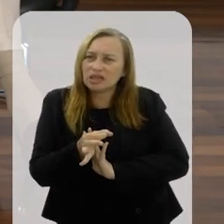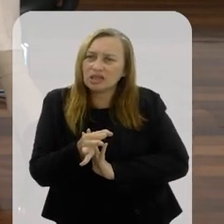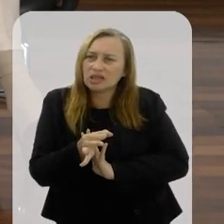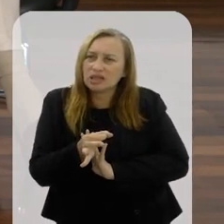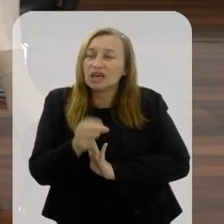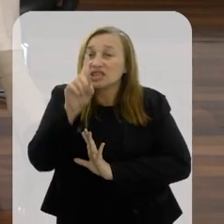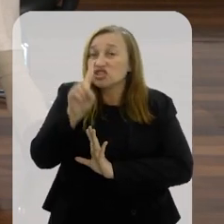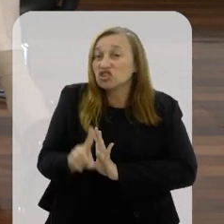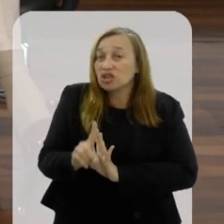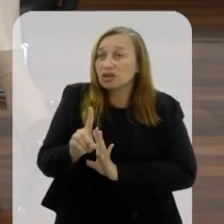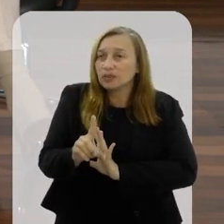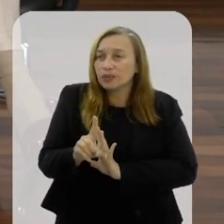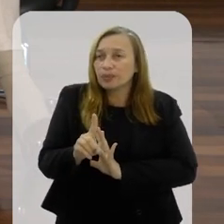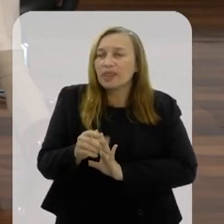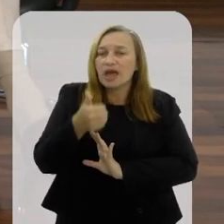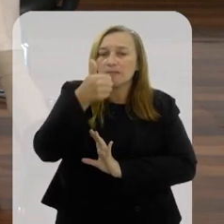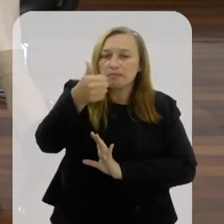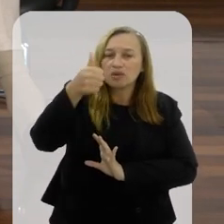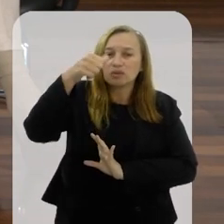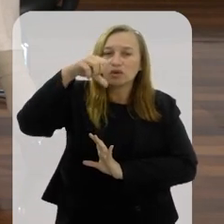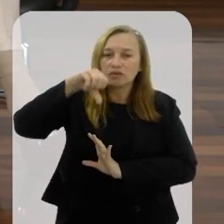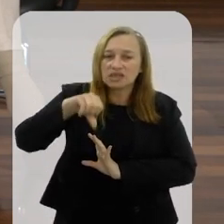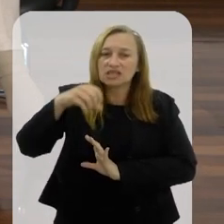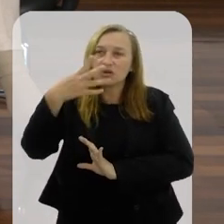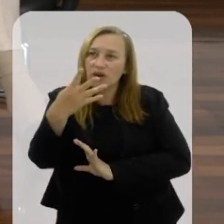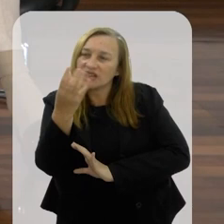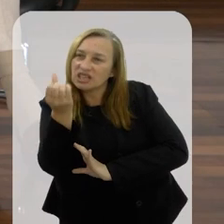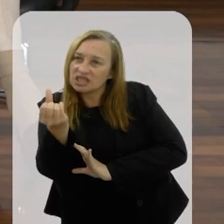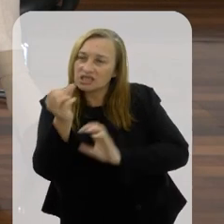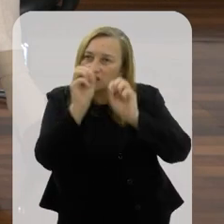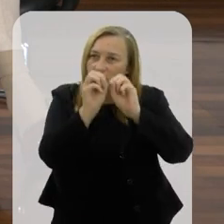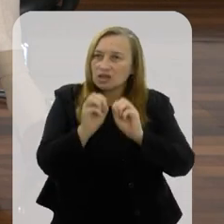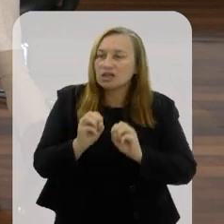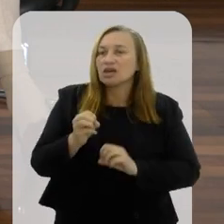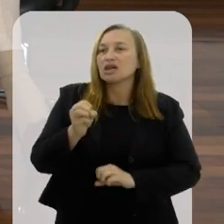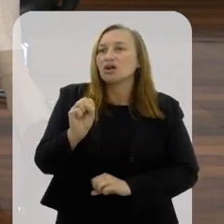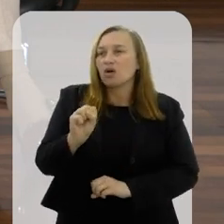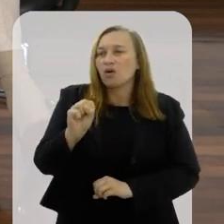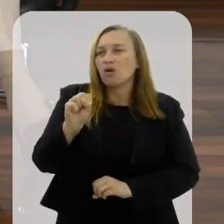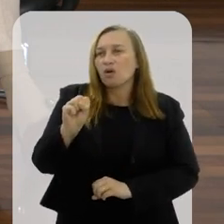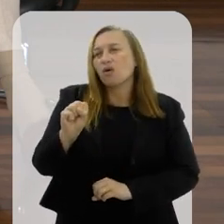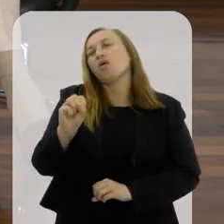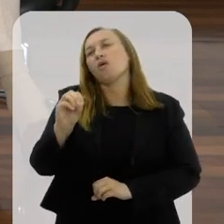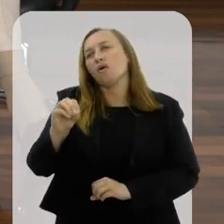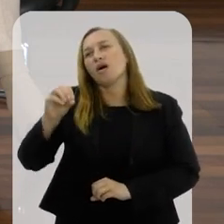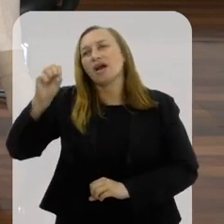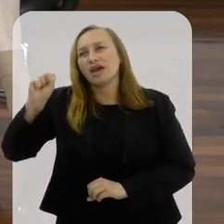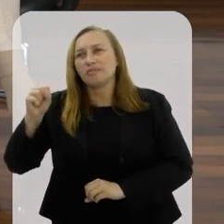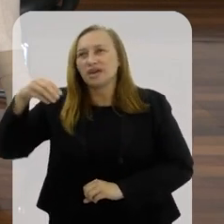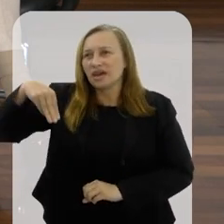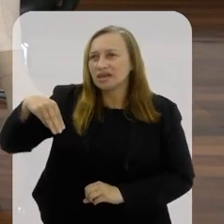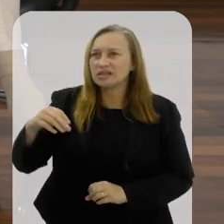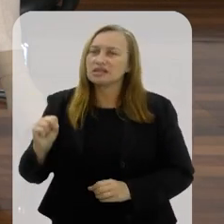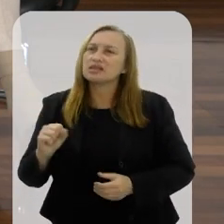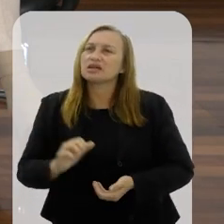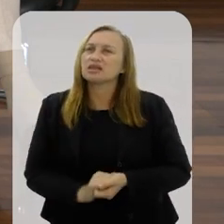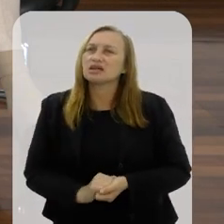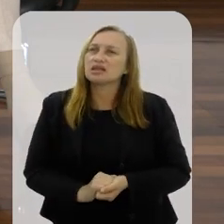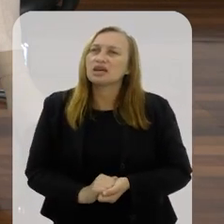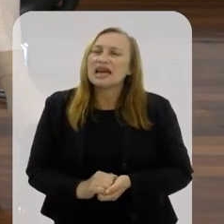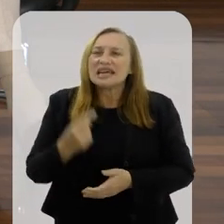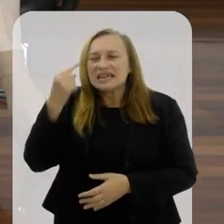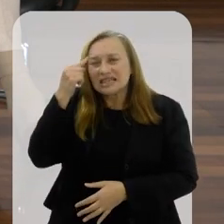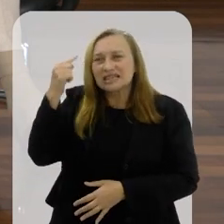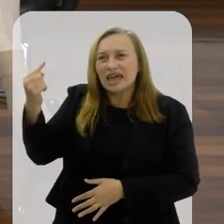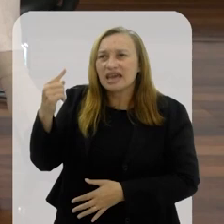efetivamente esse direito. Em 1946, a Organização Mundial da Saúde aprovou um conceito que visava ampliar um